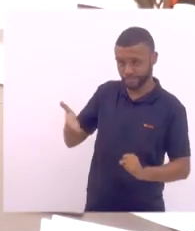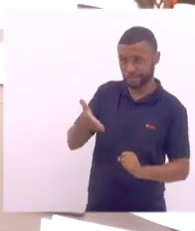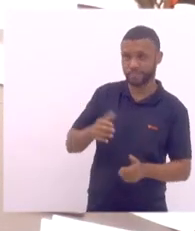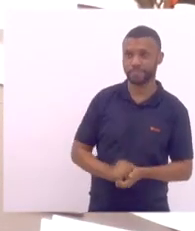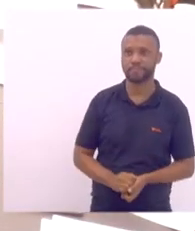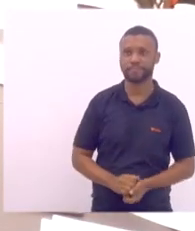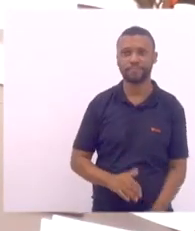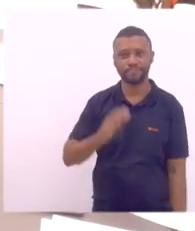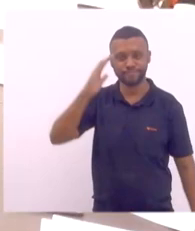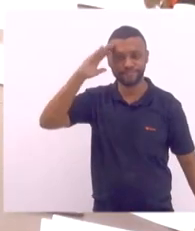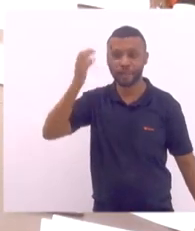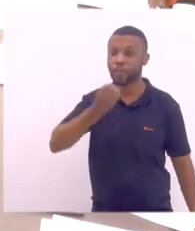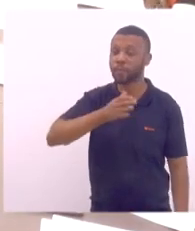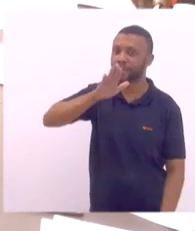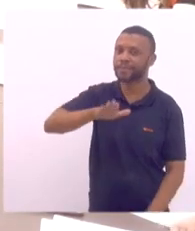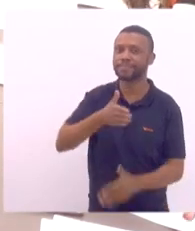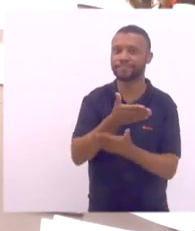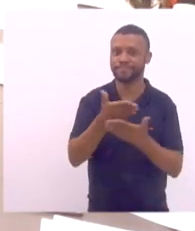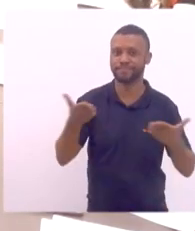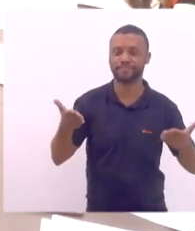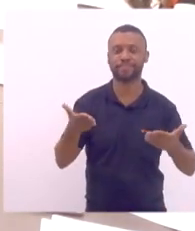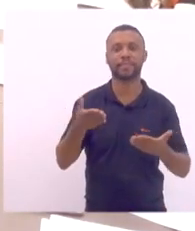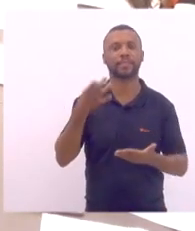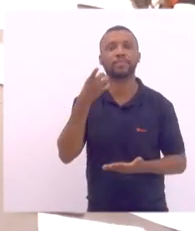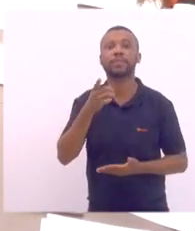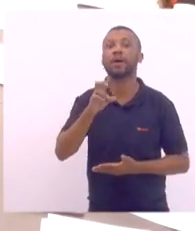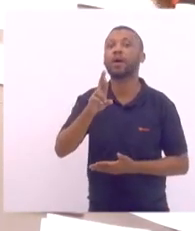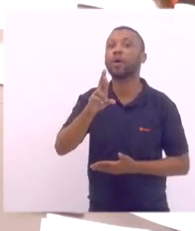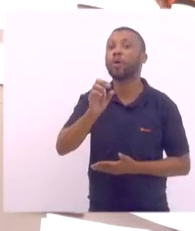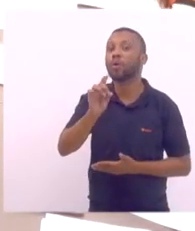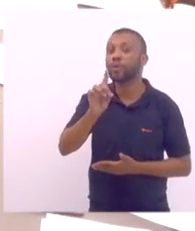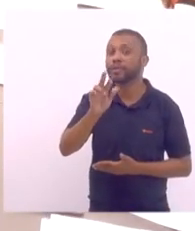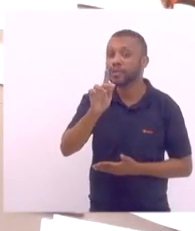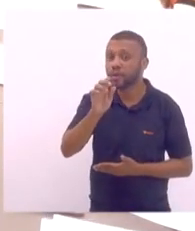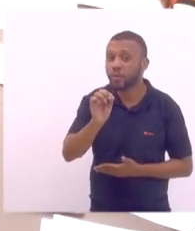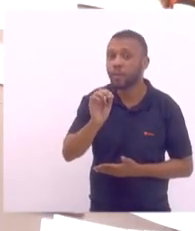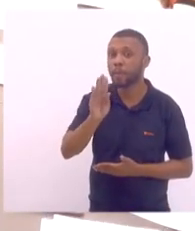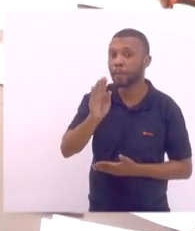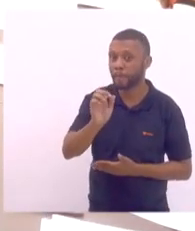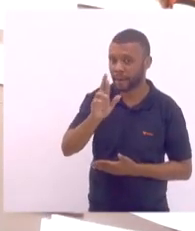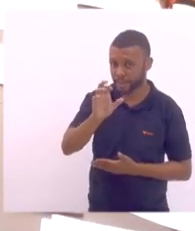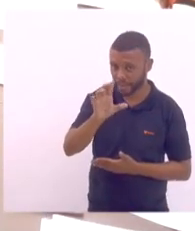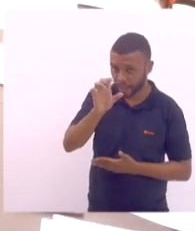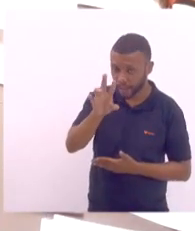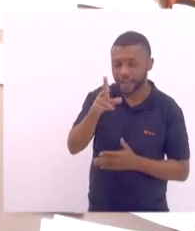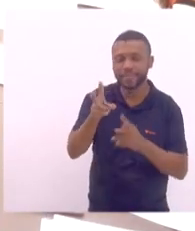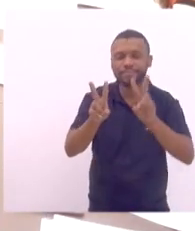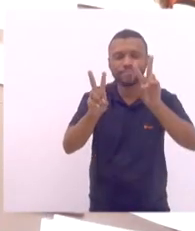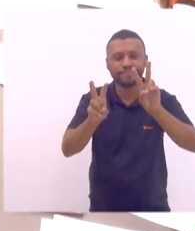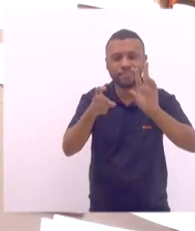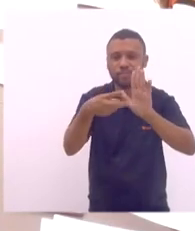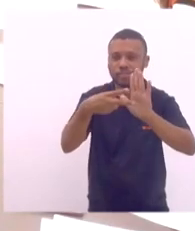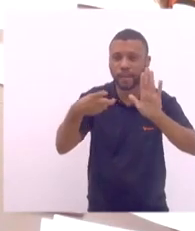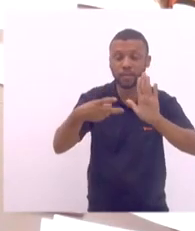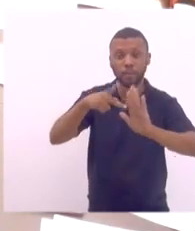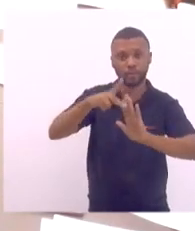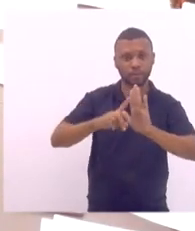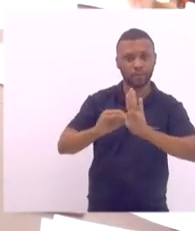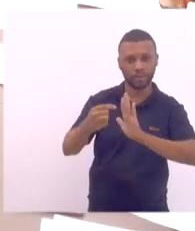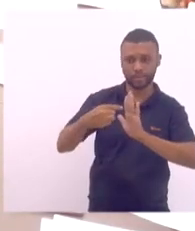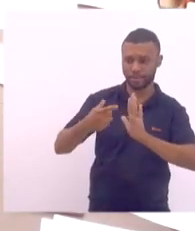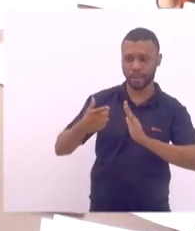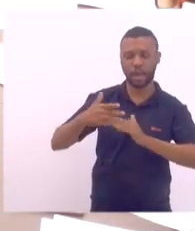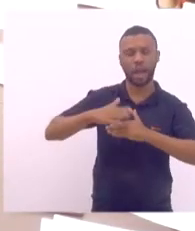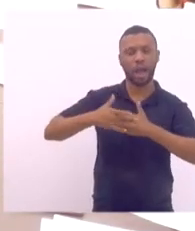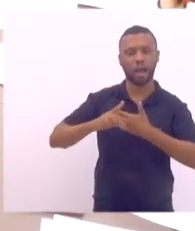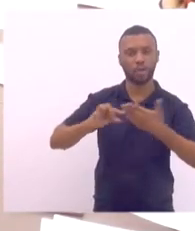Boa tarde a todos. Deputado Rodrigo Bacelar, eu queria citar sobre esse veto em relação ao projeto de minha autoria, que